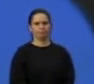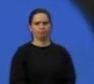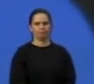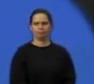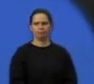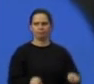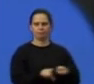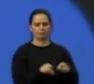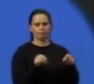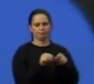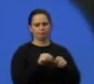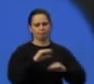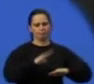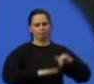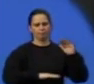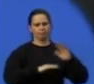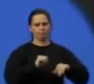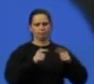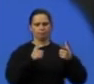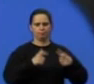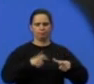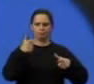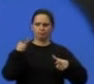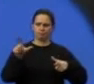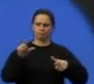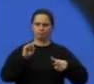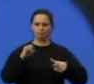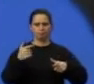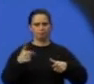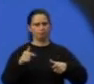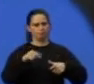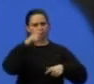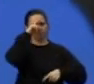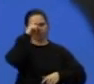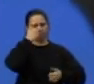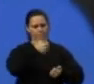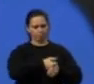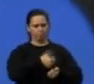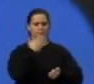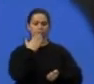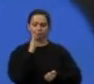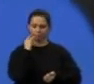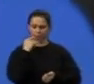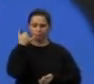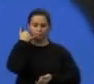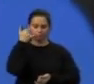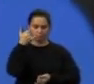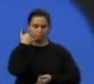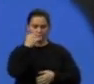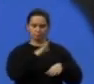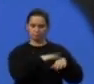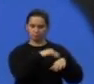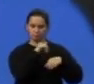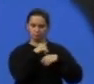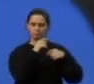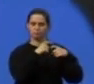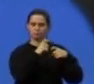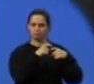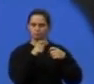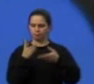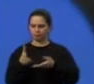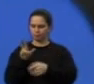O que fazer fora do ambiente hospitalar? Pedir alguém para chamar o socorro médico enquanto estiver atendendo a